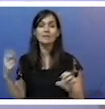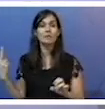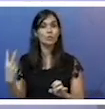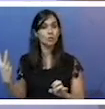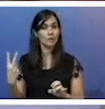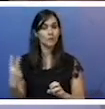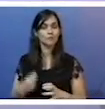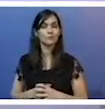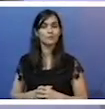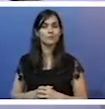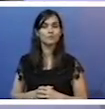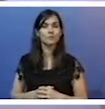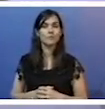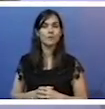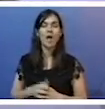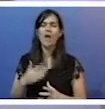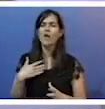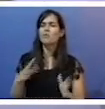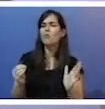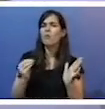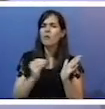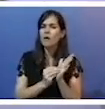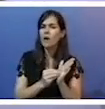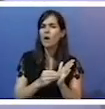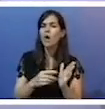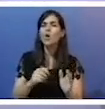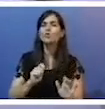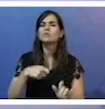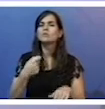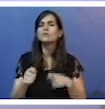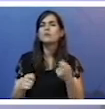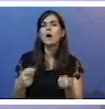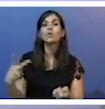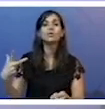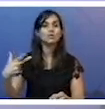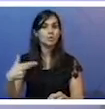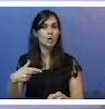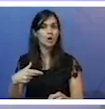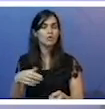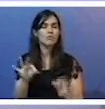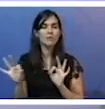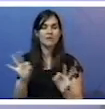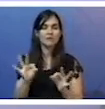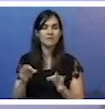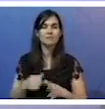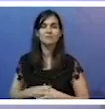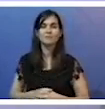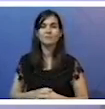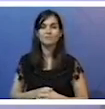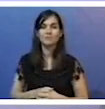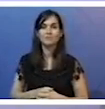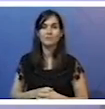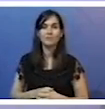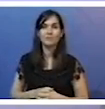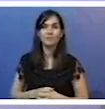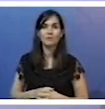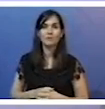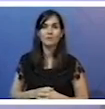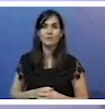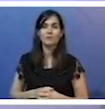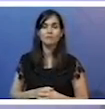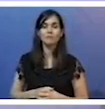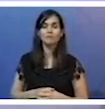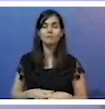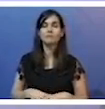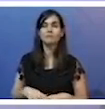grau aqui eu só vou colocar o sinal de igual desse lado Oh e vamos resolver leva uma achar os coeficientes